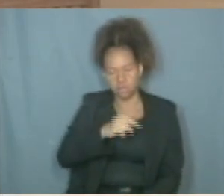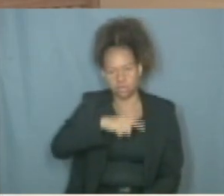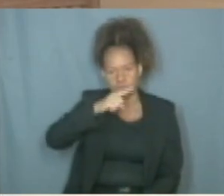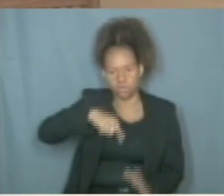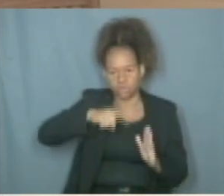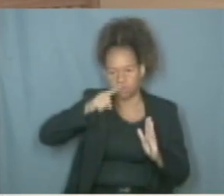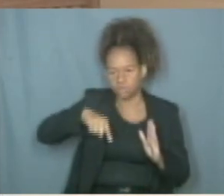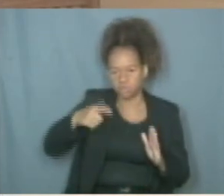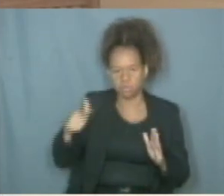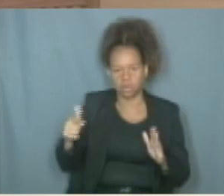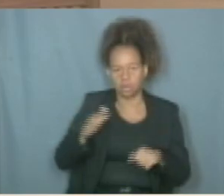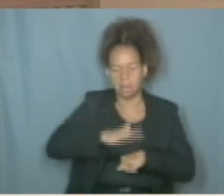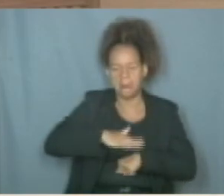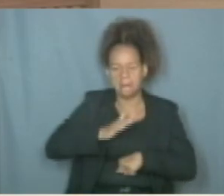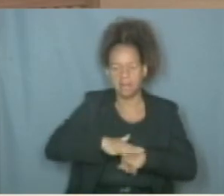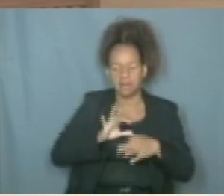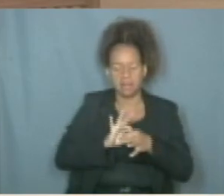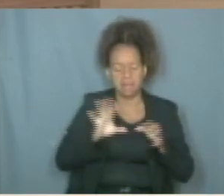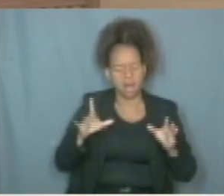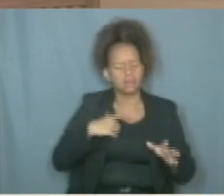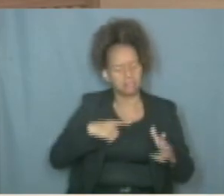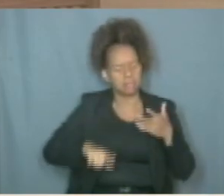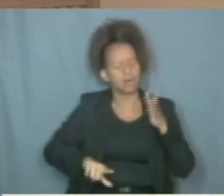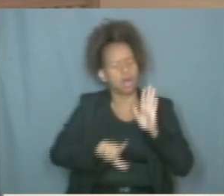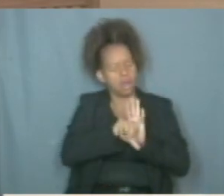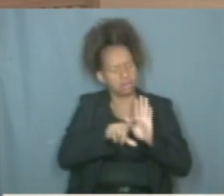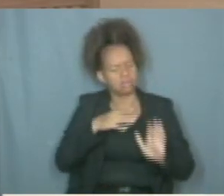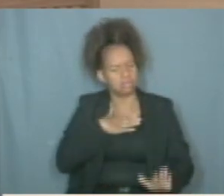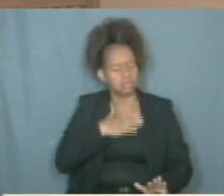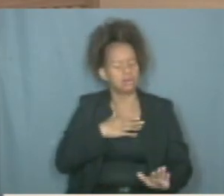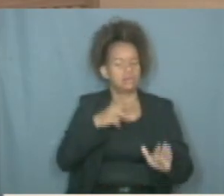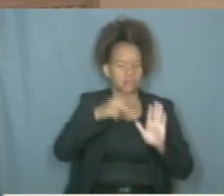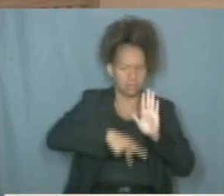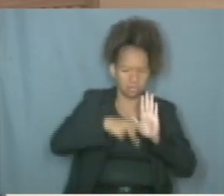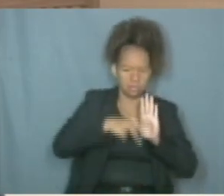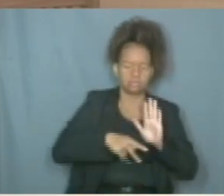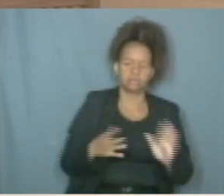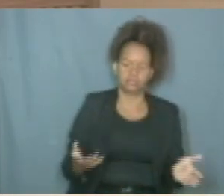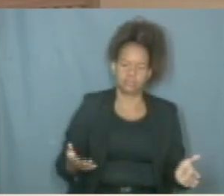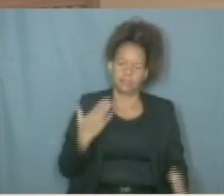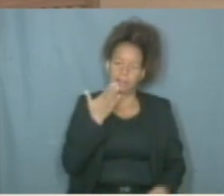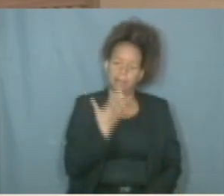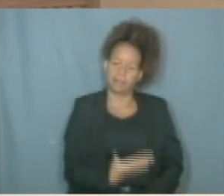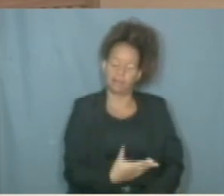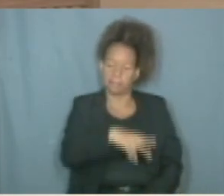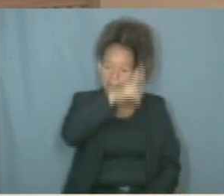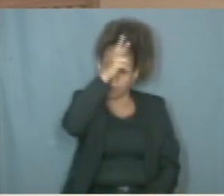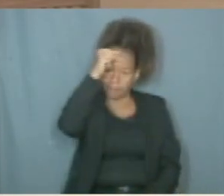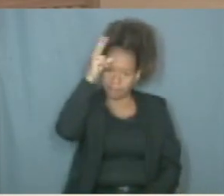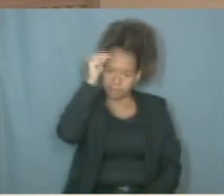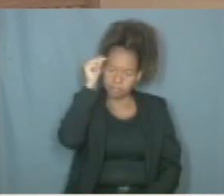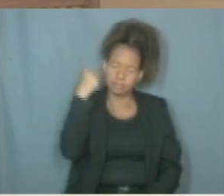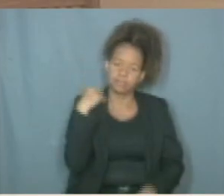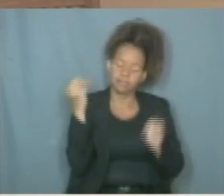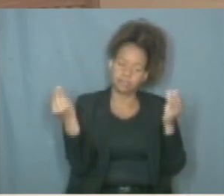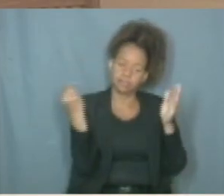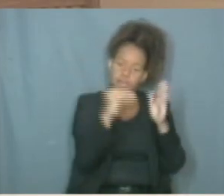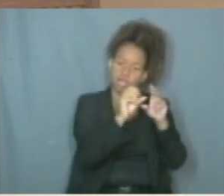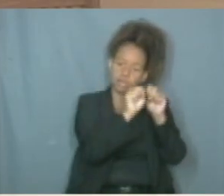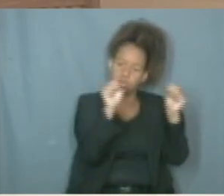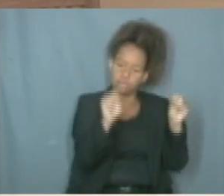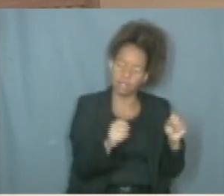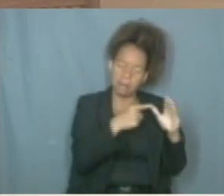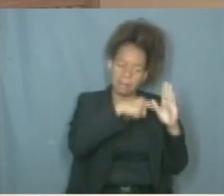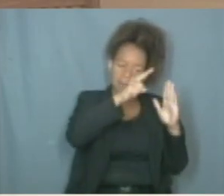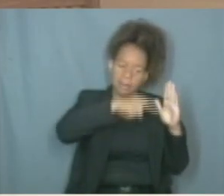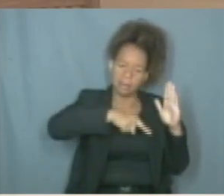liberado anualmente. Inclusive existe projeto de lei de minha autoria, pedindo que a prefeitura sistematize isso.